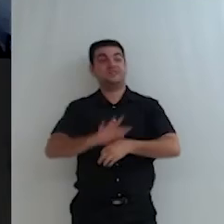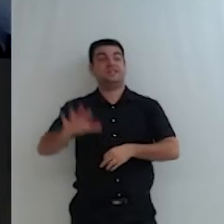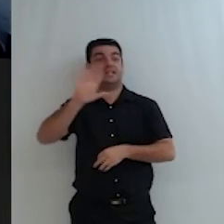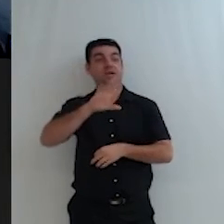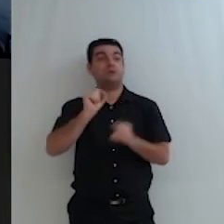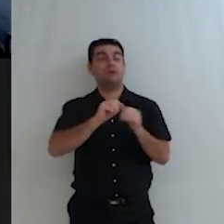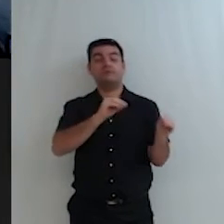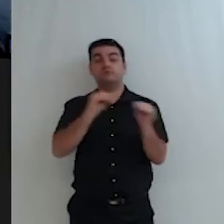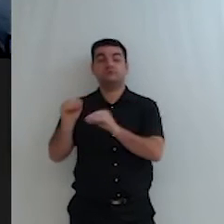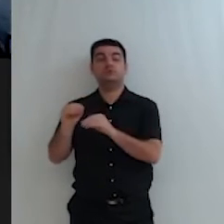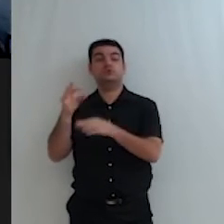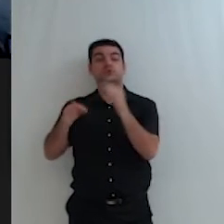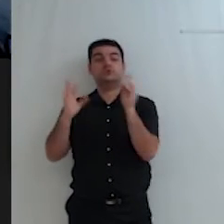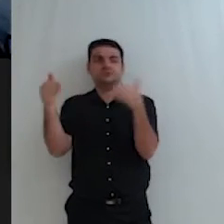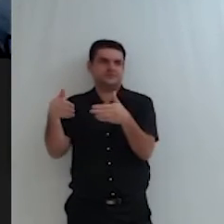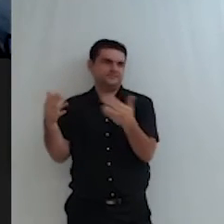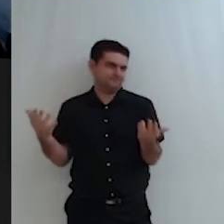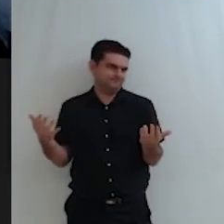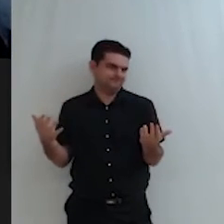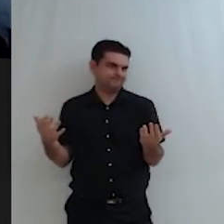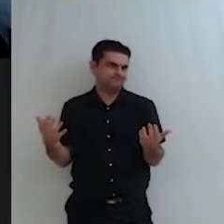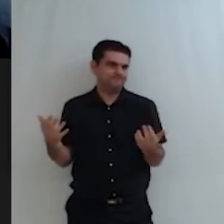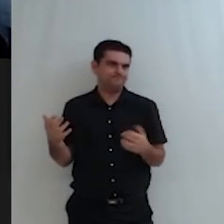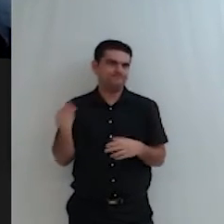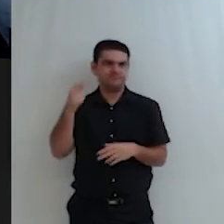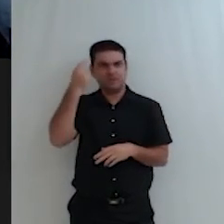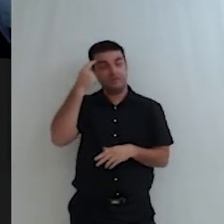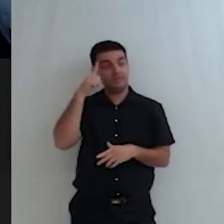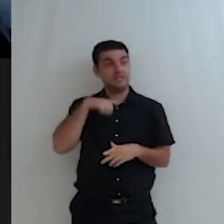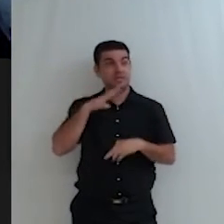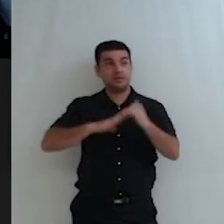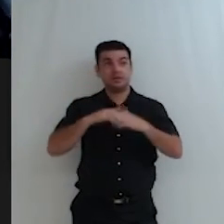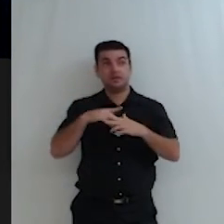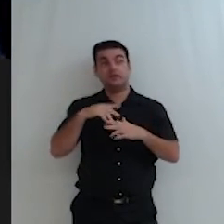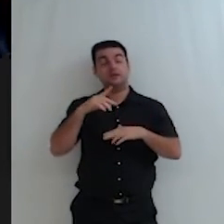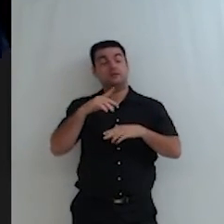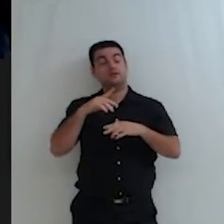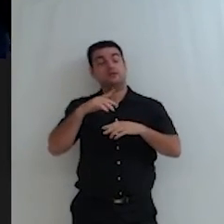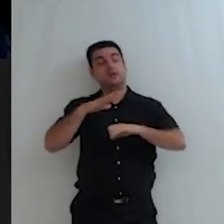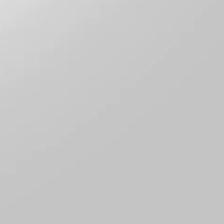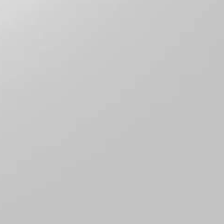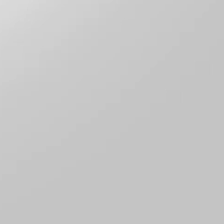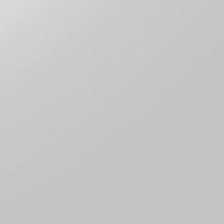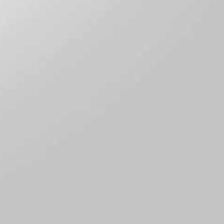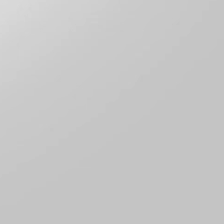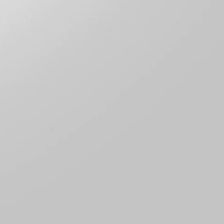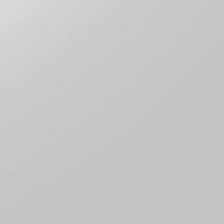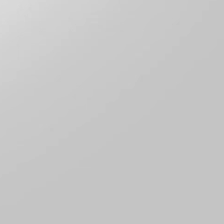provas, o que não pode ser realizado na via utilizada, o recurso em habeas corpus.